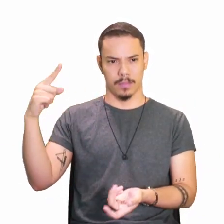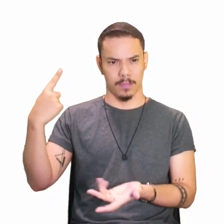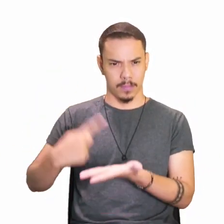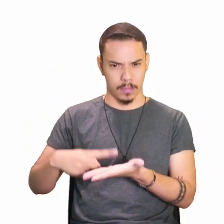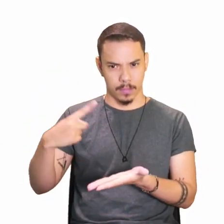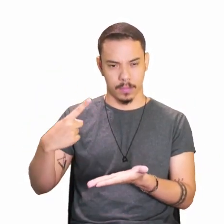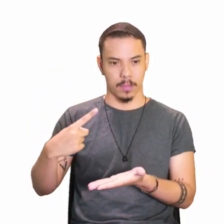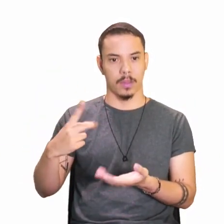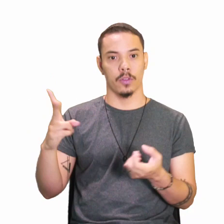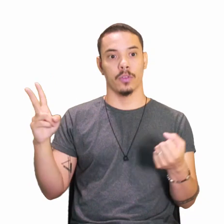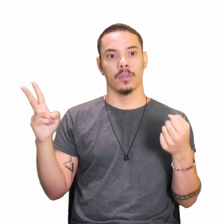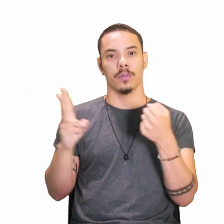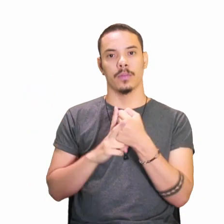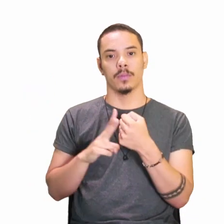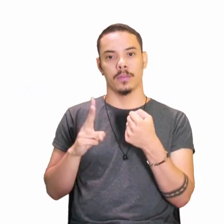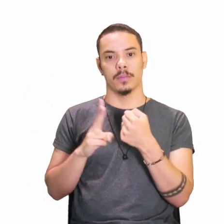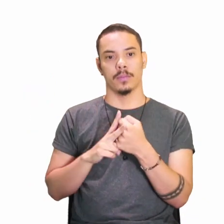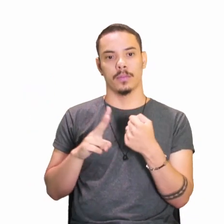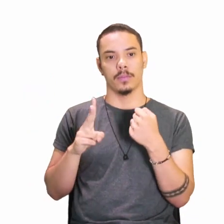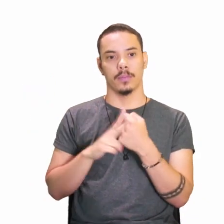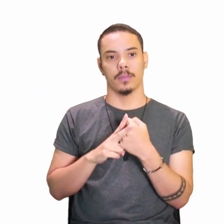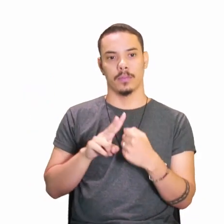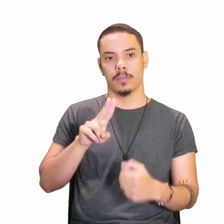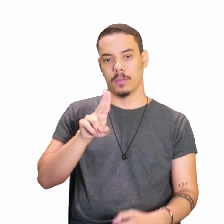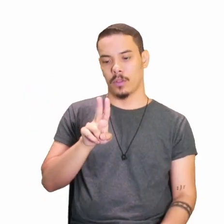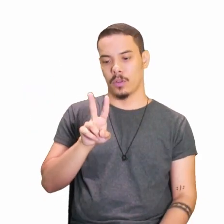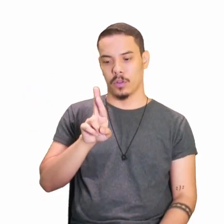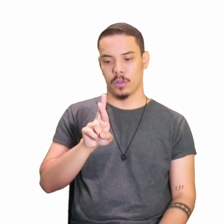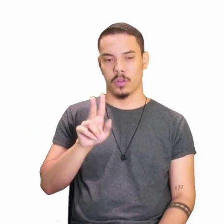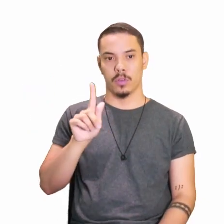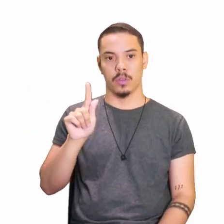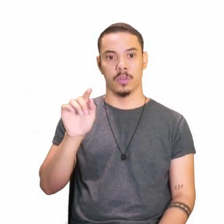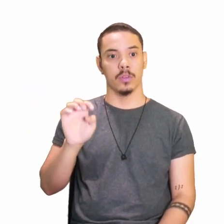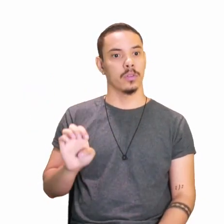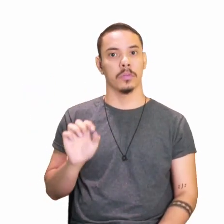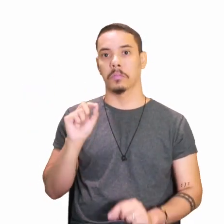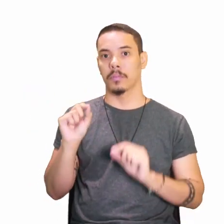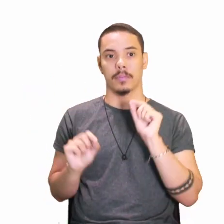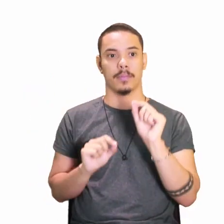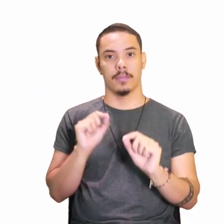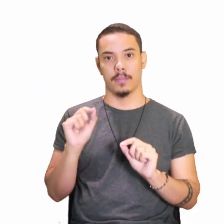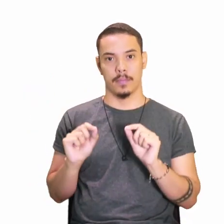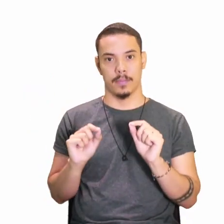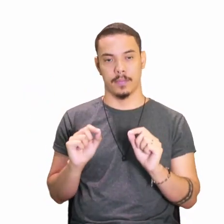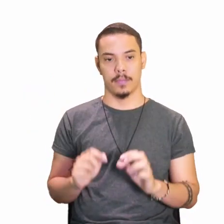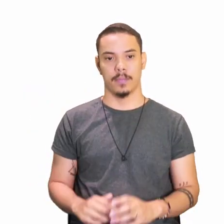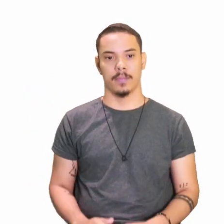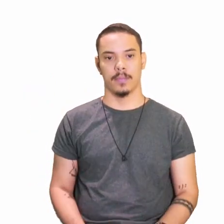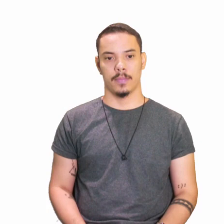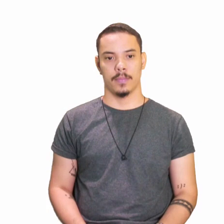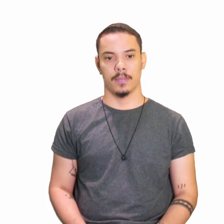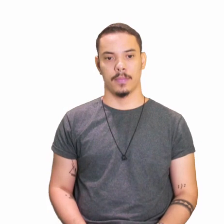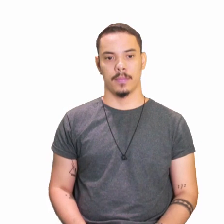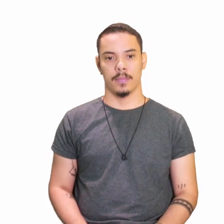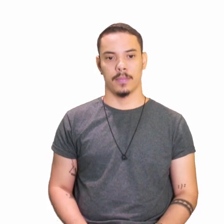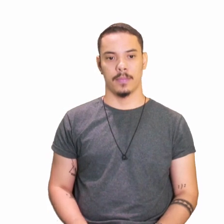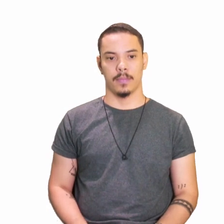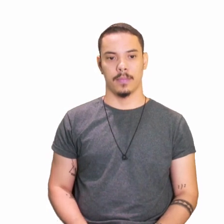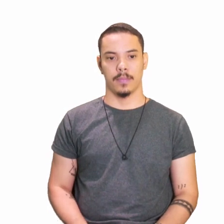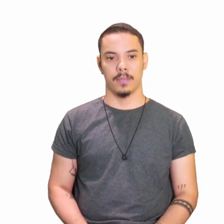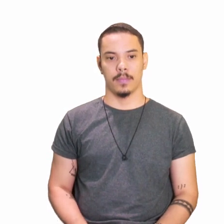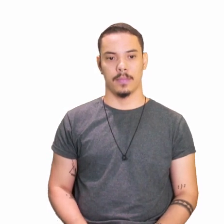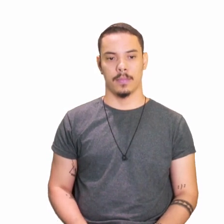o verbo destacado é classificado como olha só